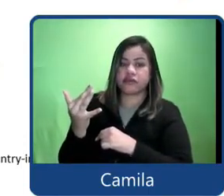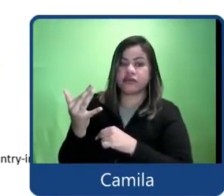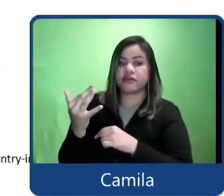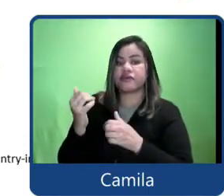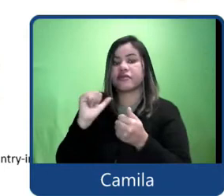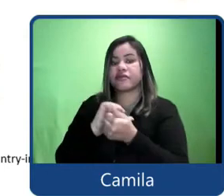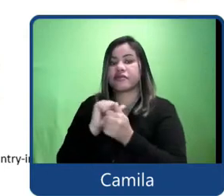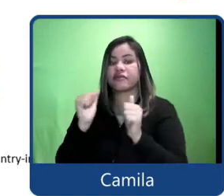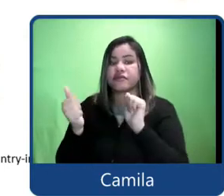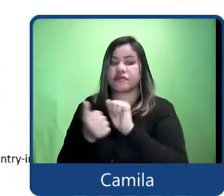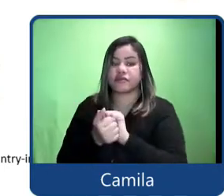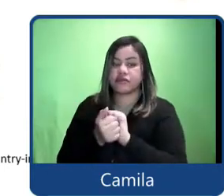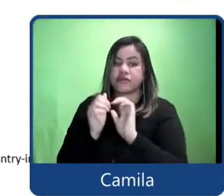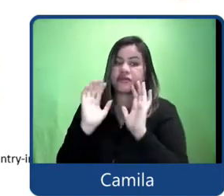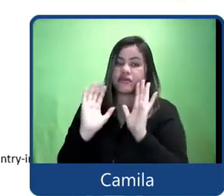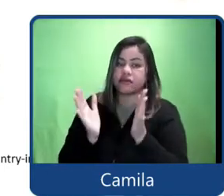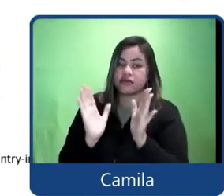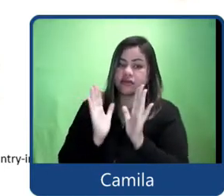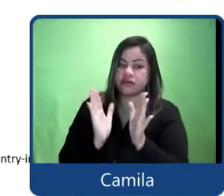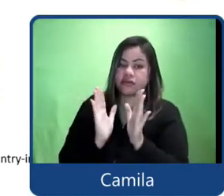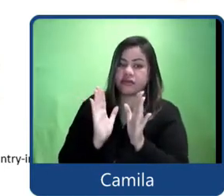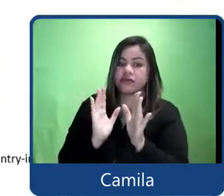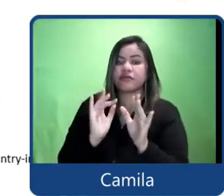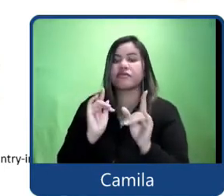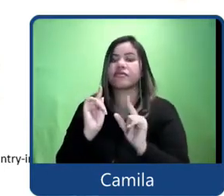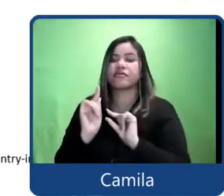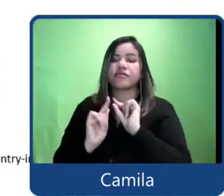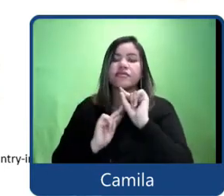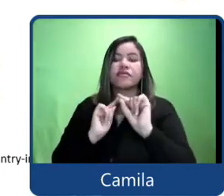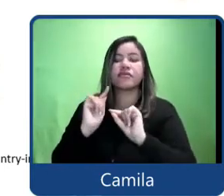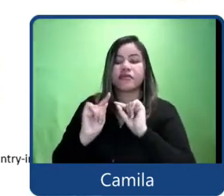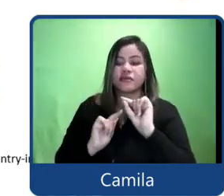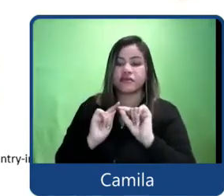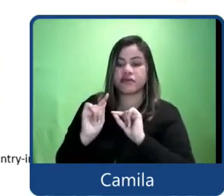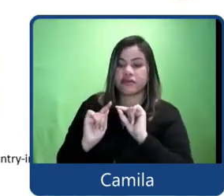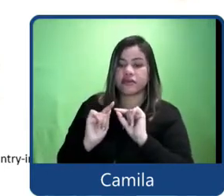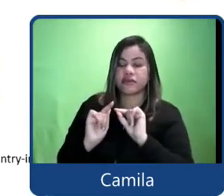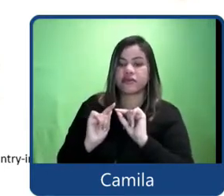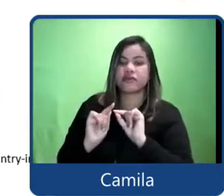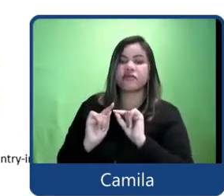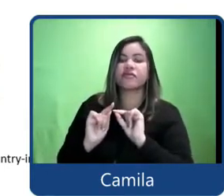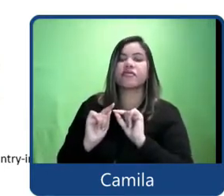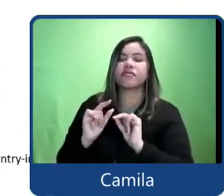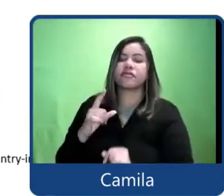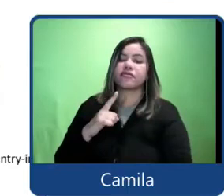em vias de melhorar a sua resiliência, e aí tem